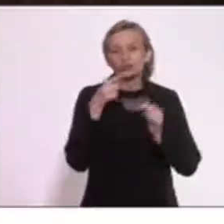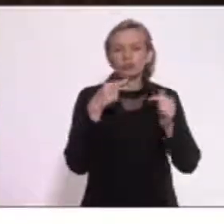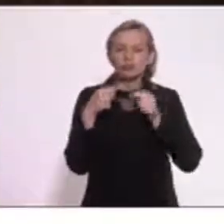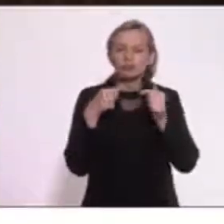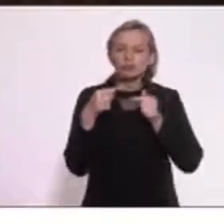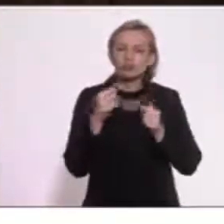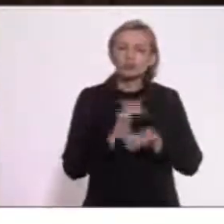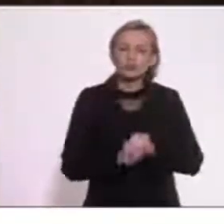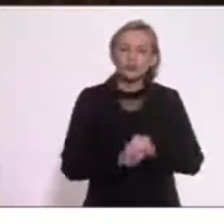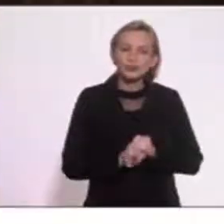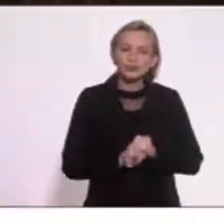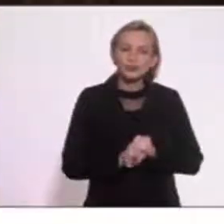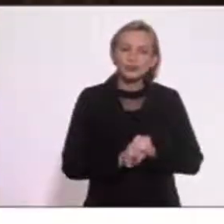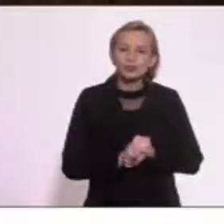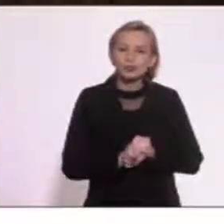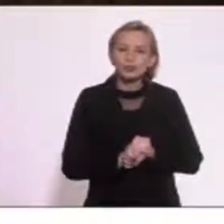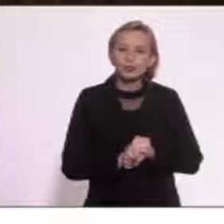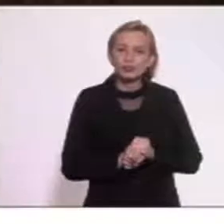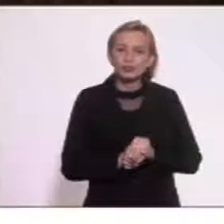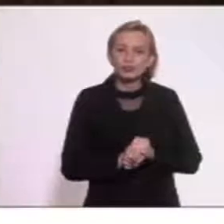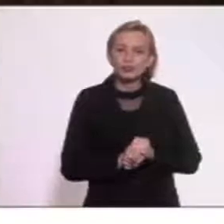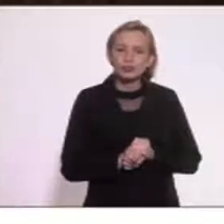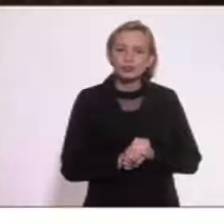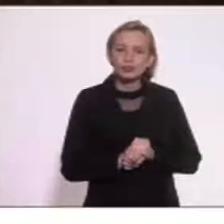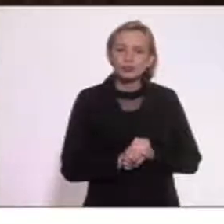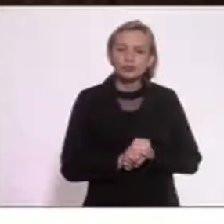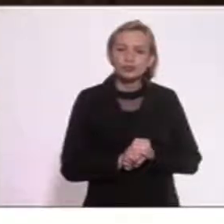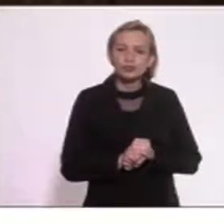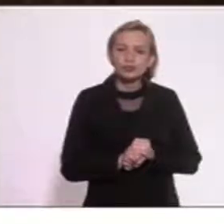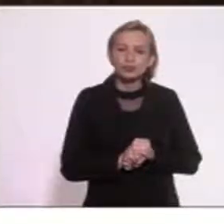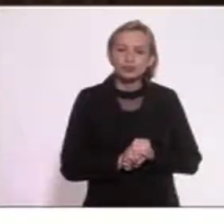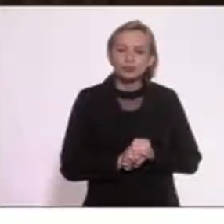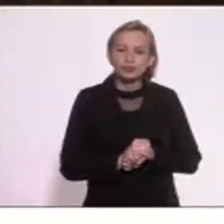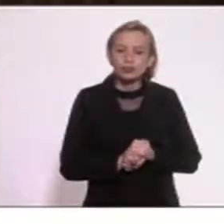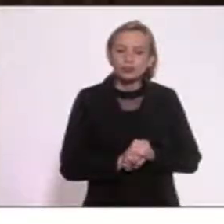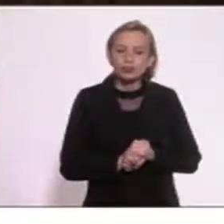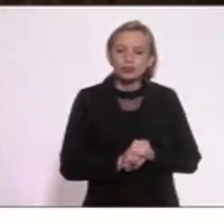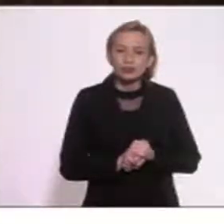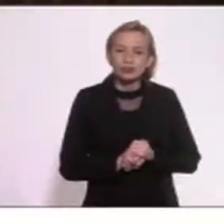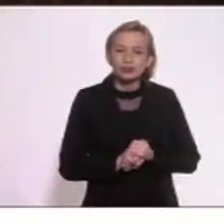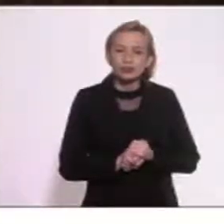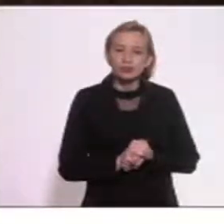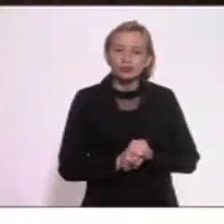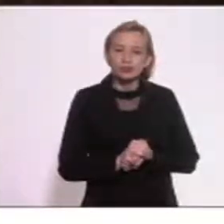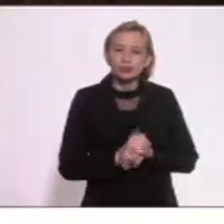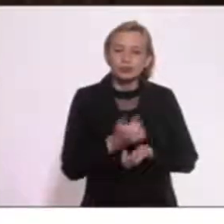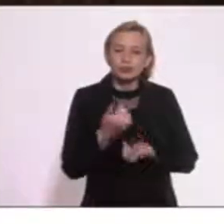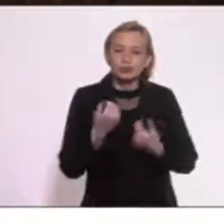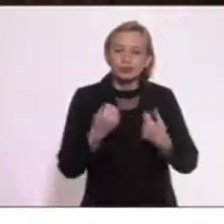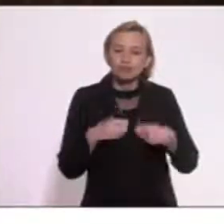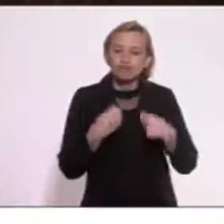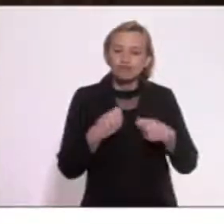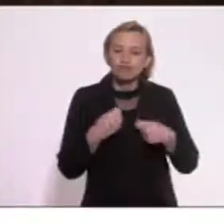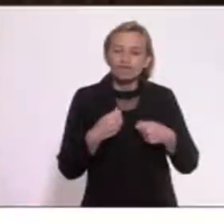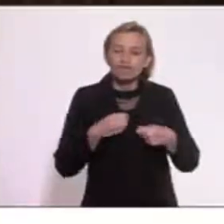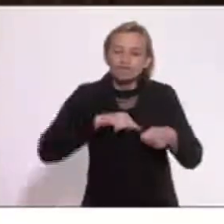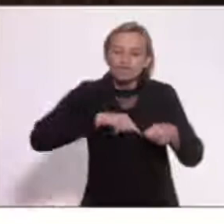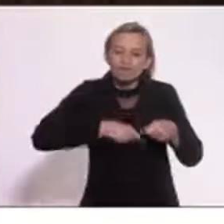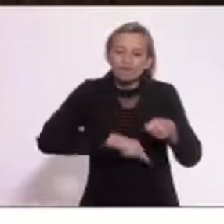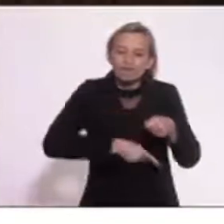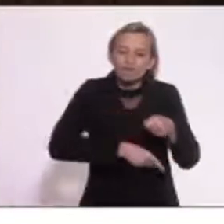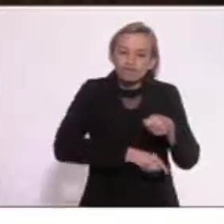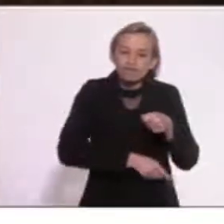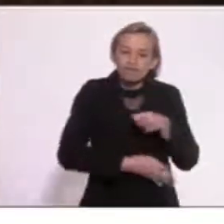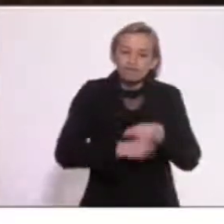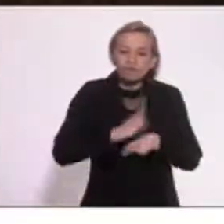discuti-la, permita-se debruçar em cima dela com um certo grau de profundidade que nos